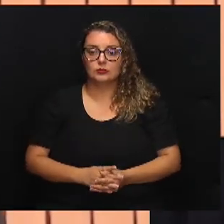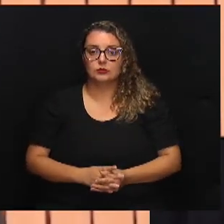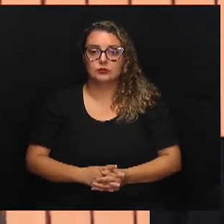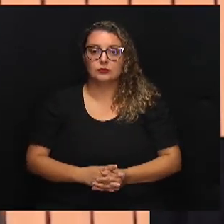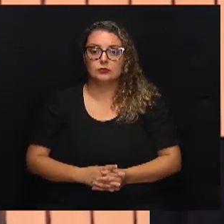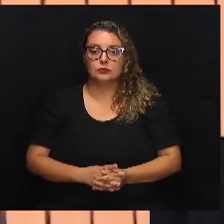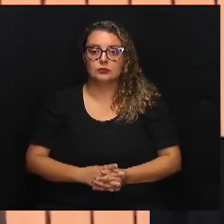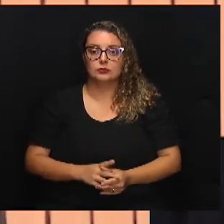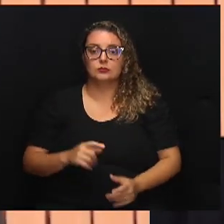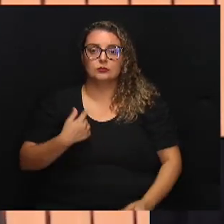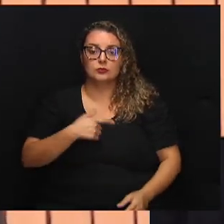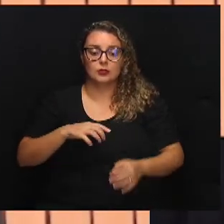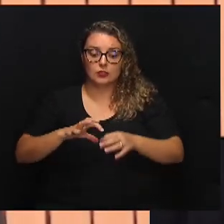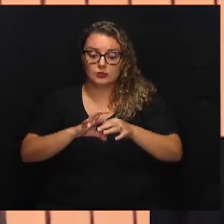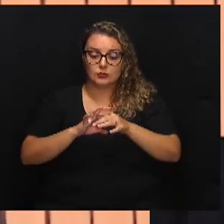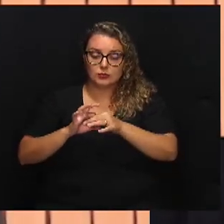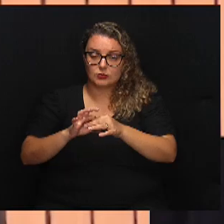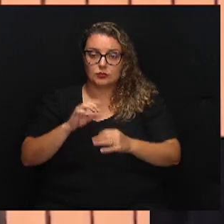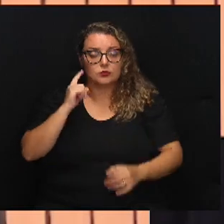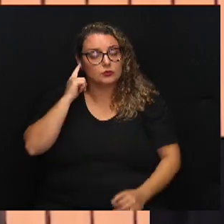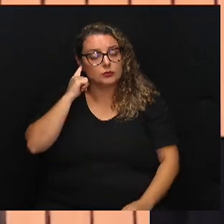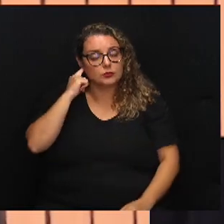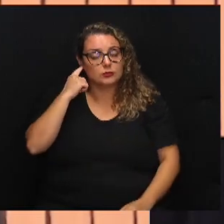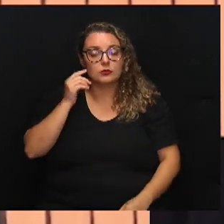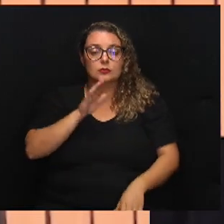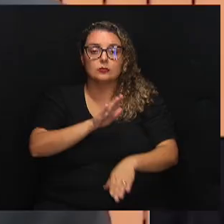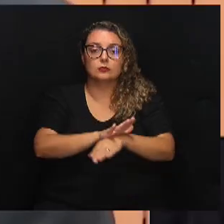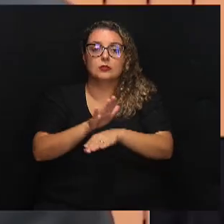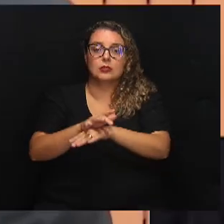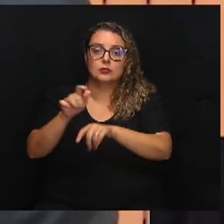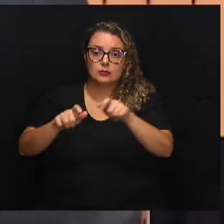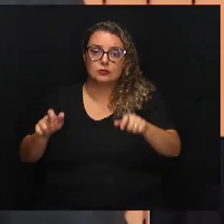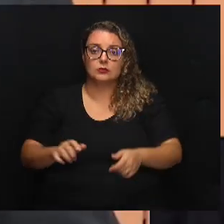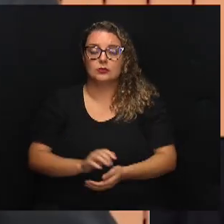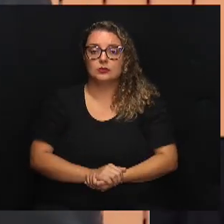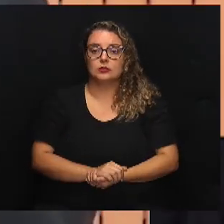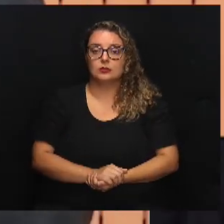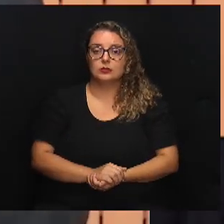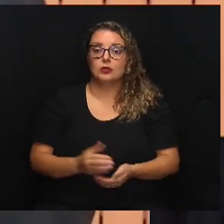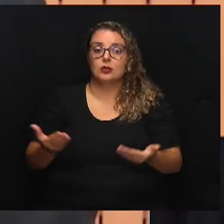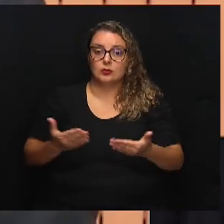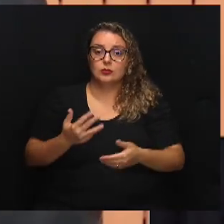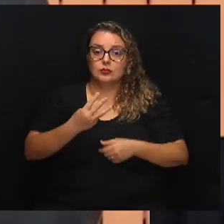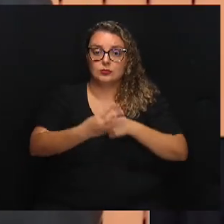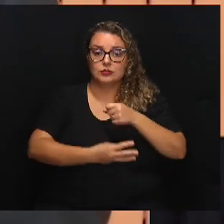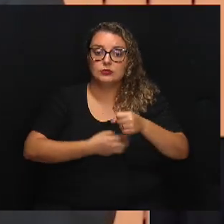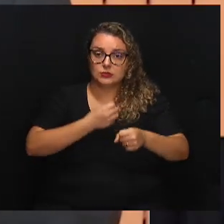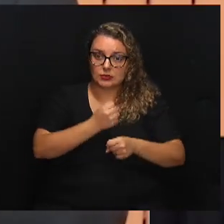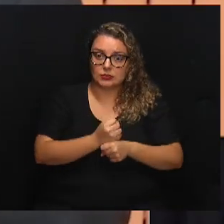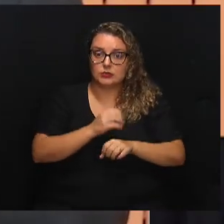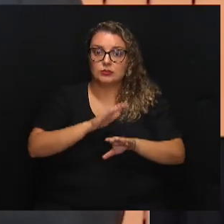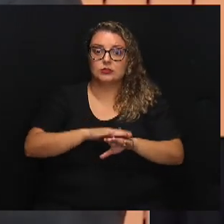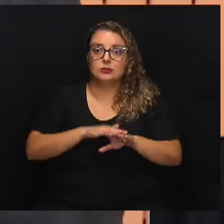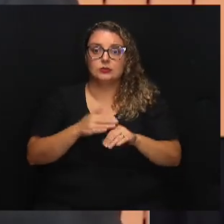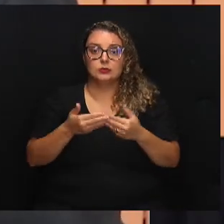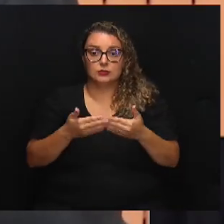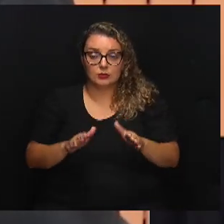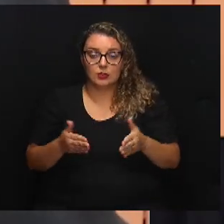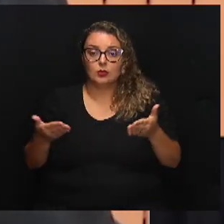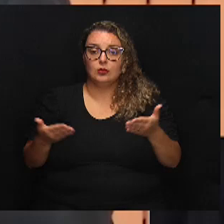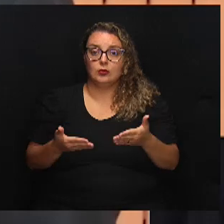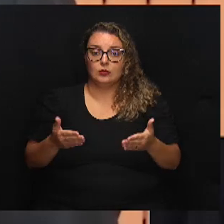Nós nos unimos para ajudar o próximo. Hoje faz 3 anos que está funcionando. Hoje